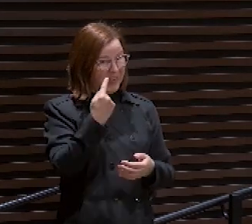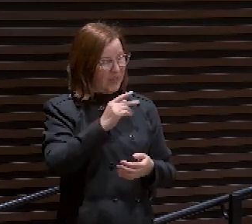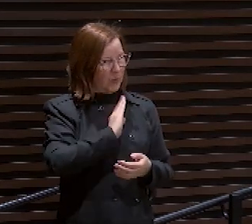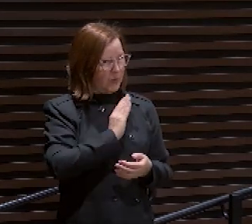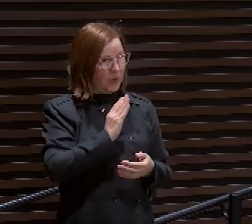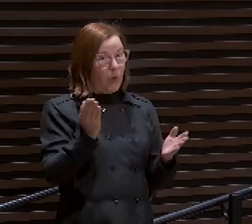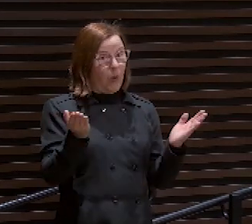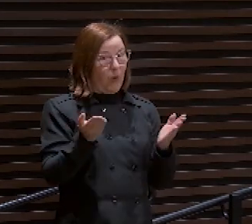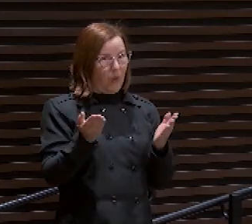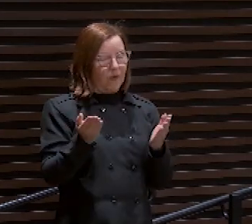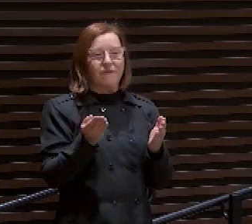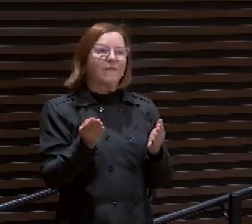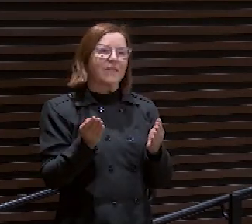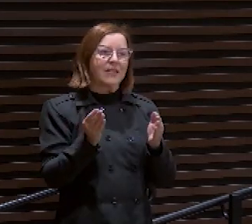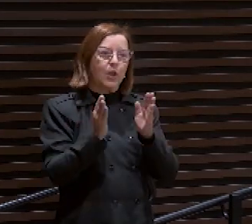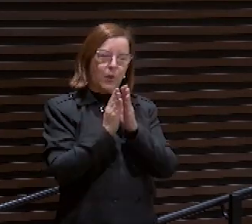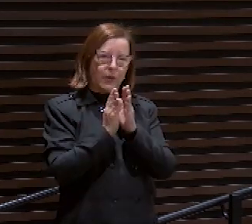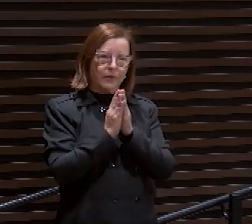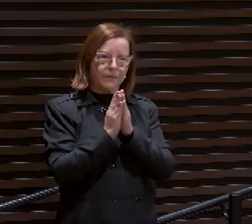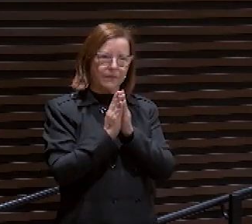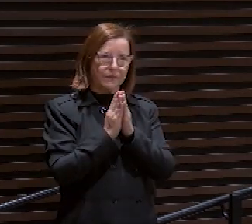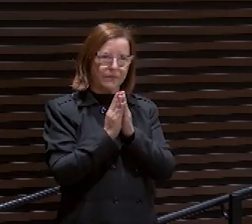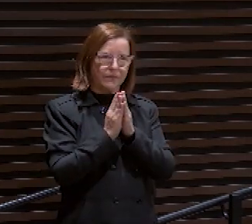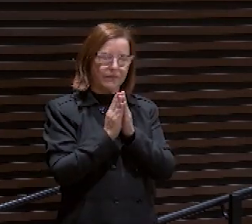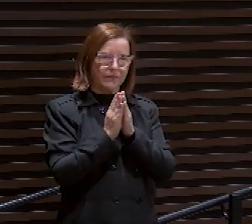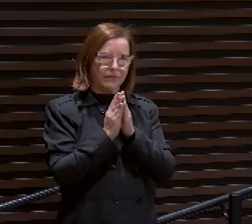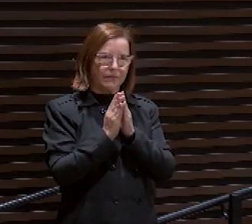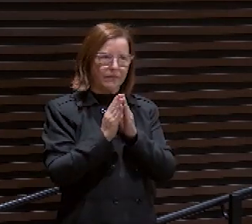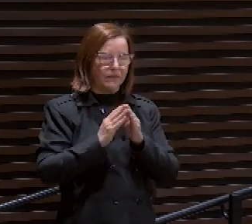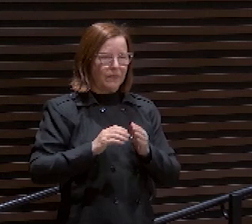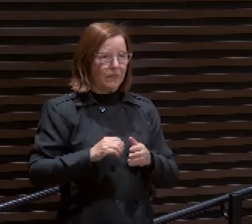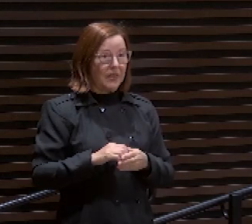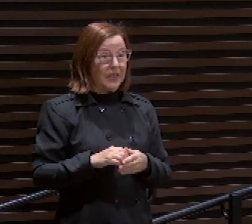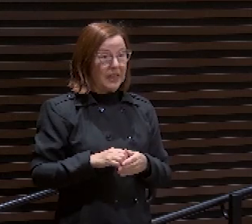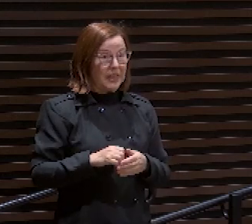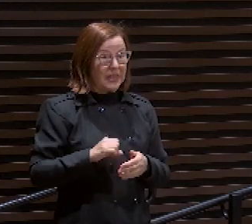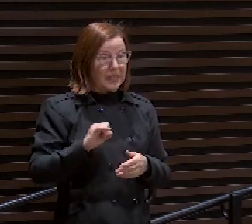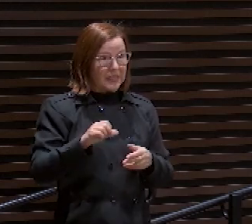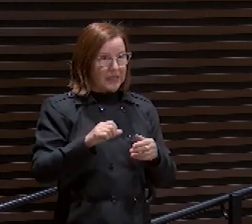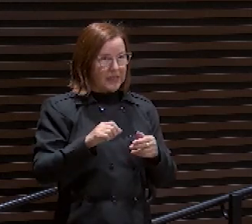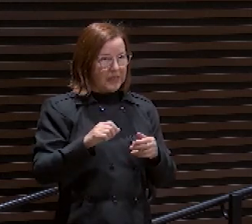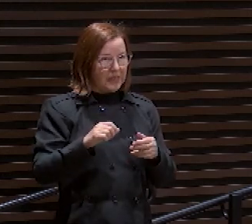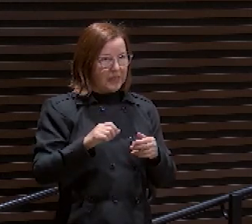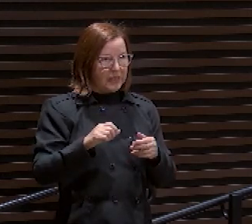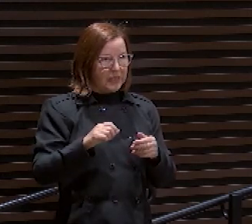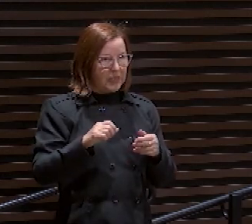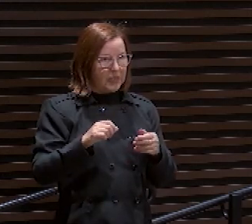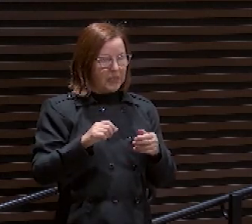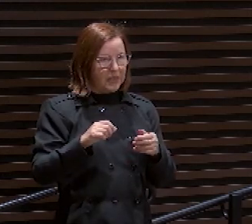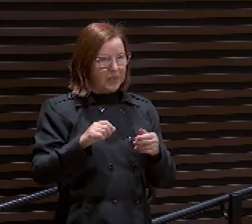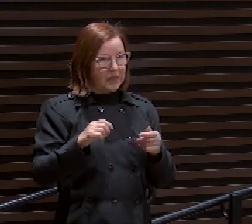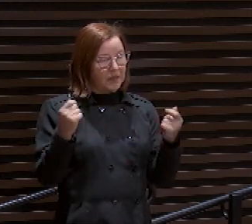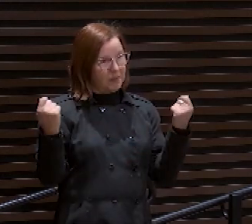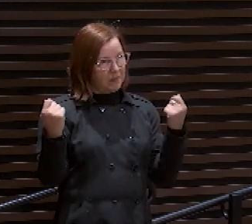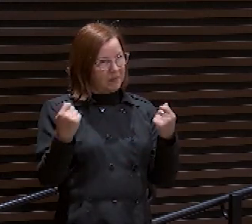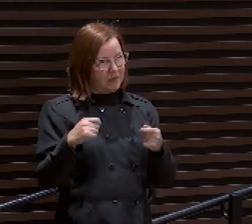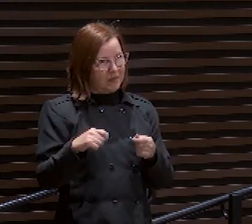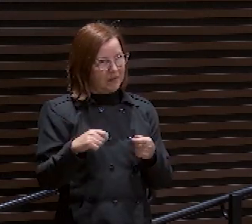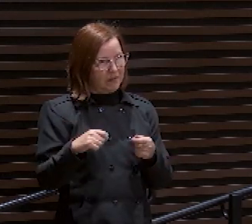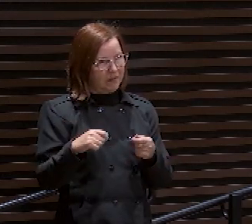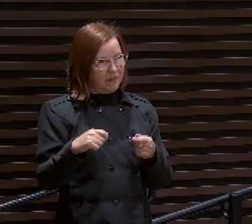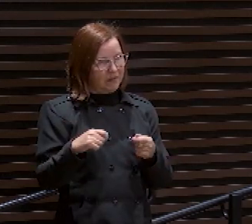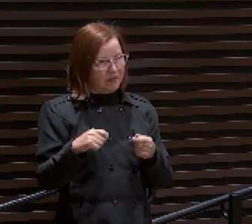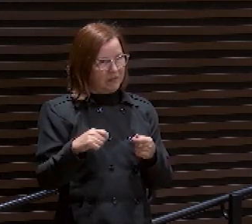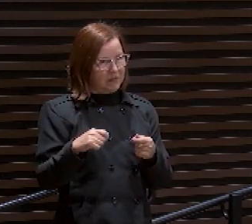Se possível, vá se retratar com essa pessoa. Eu digo se possível porque essa pessoa faleceu já. Se possível, se